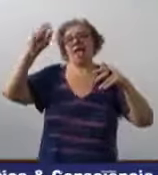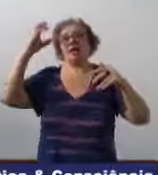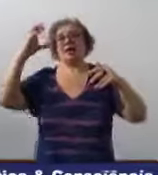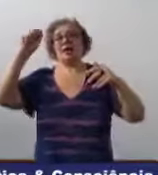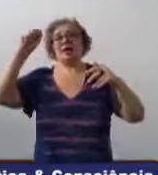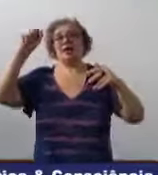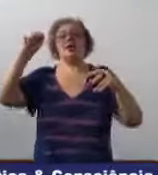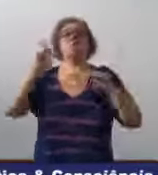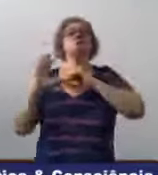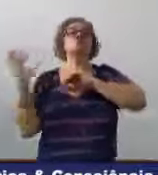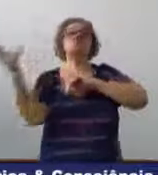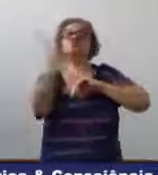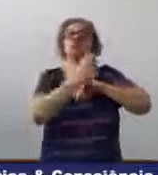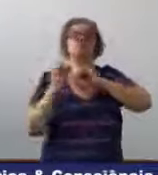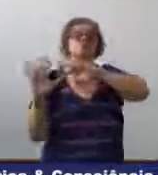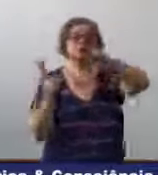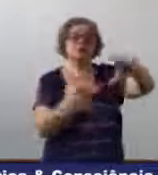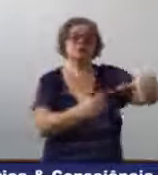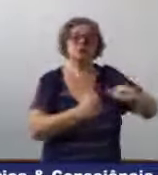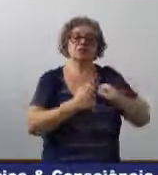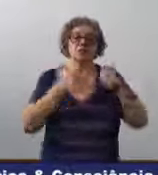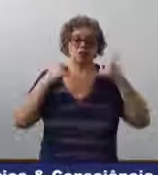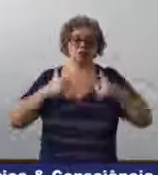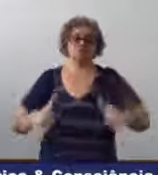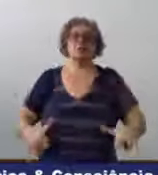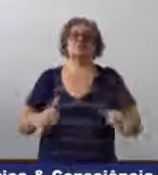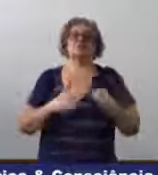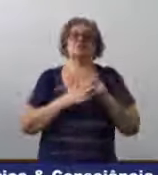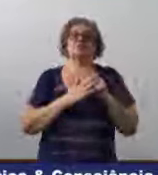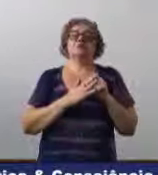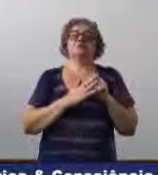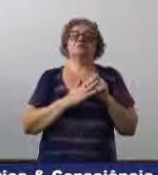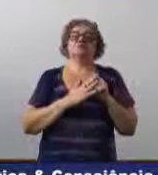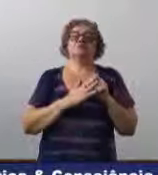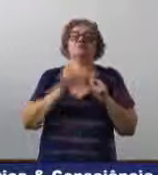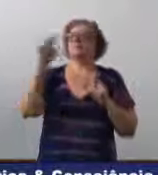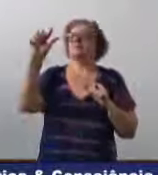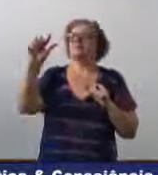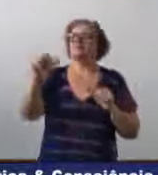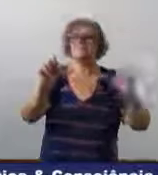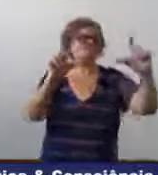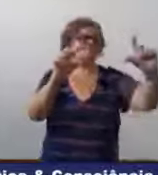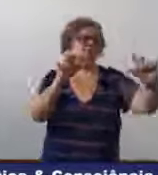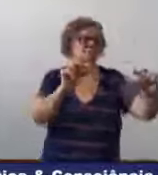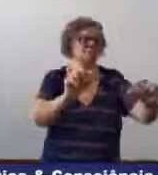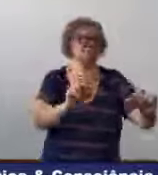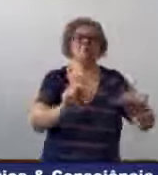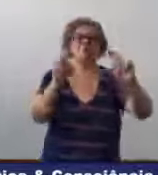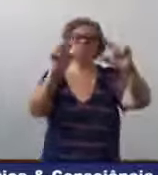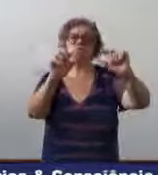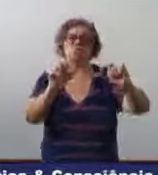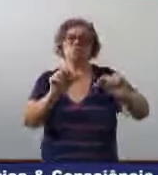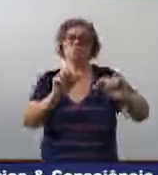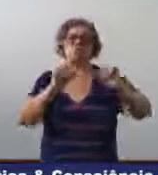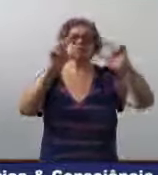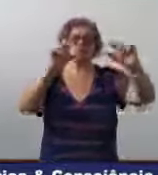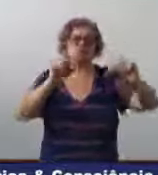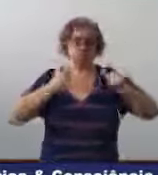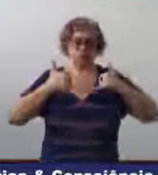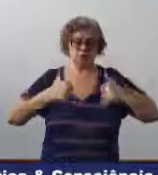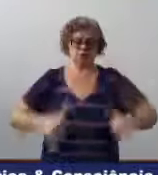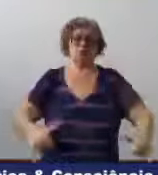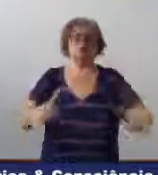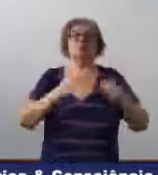que existe no universo resulta da vibração de pequeníssimos e invisíveis filetes